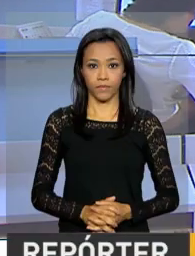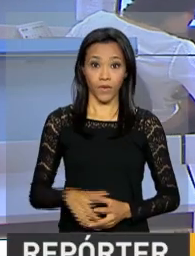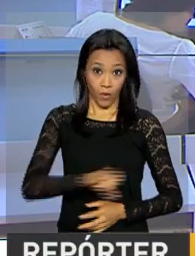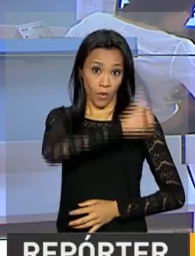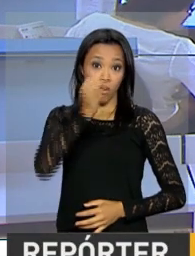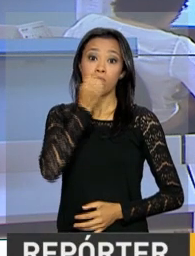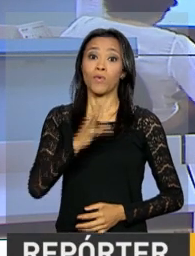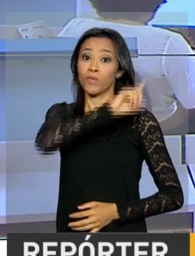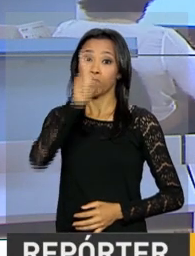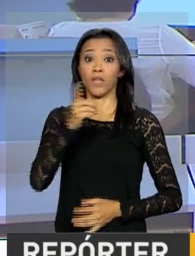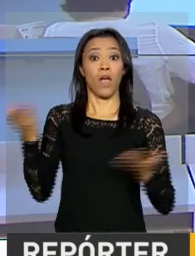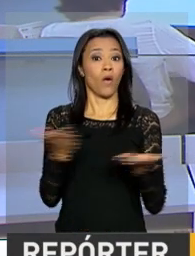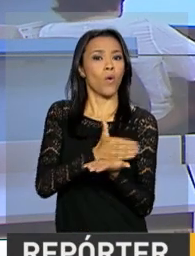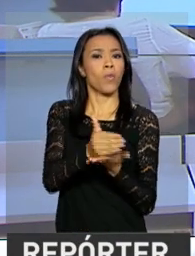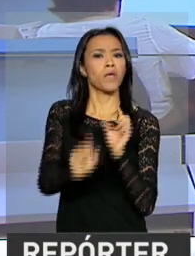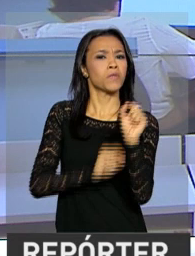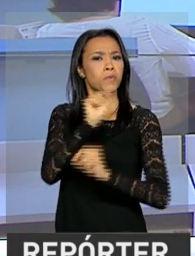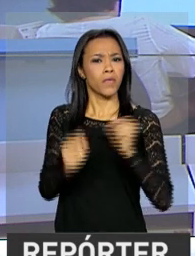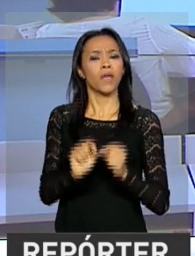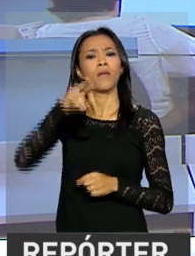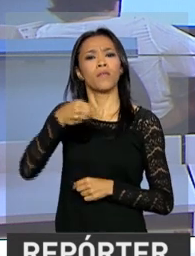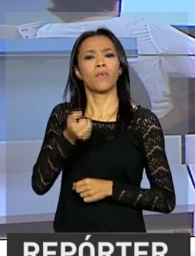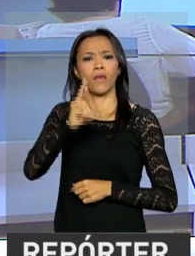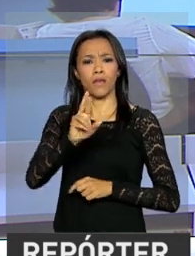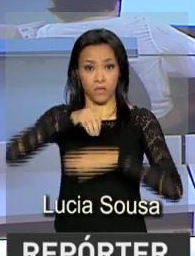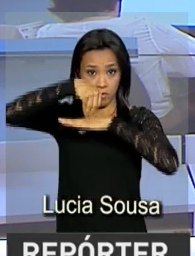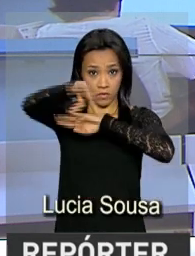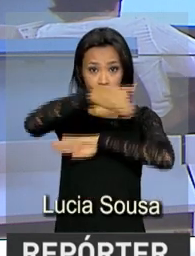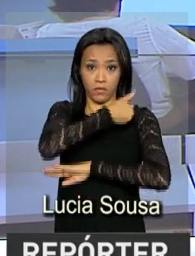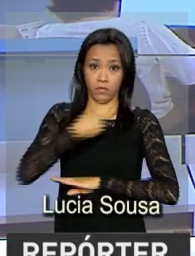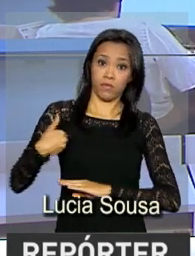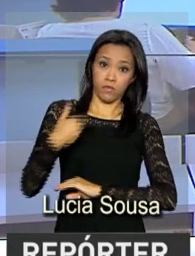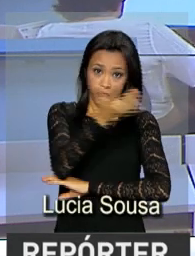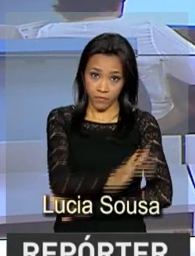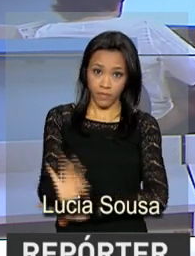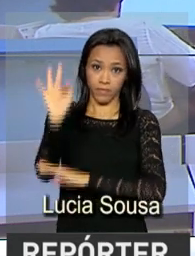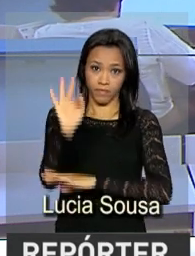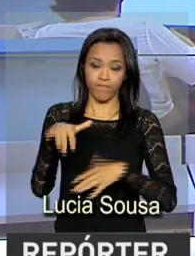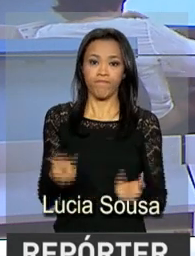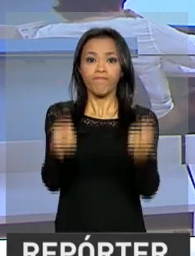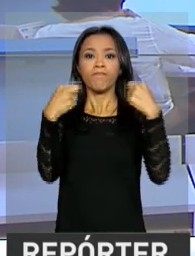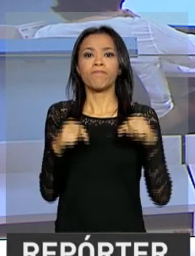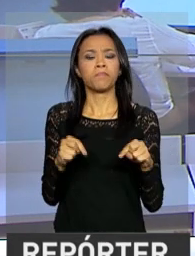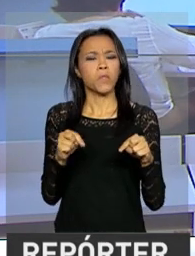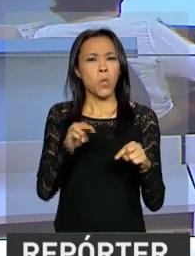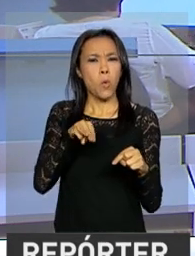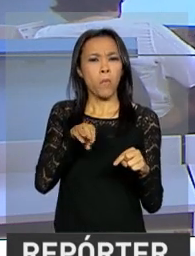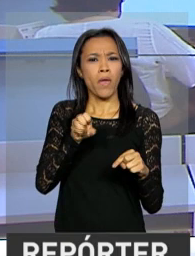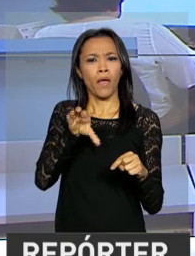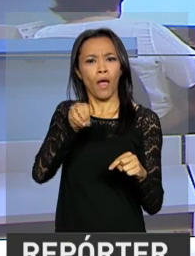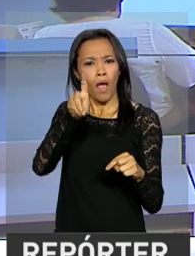Olá um bom dia para você começa agora mais uma edição do Reporter NBR com as notícias do Governo Federal olha o mercado